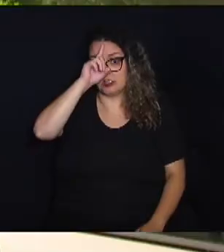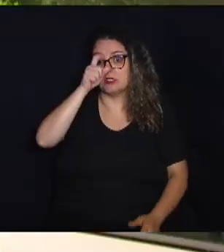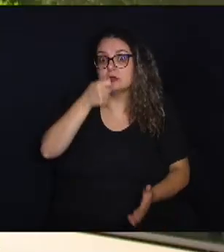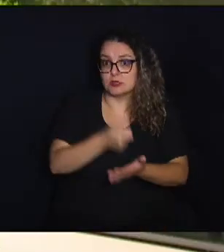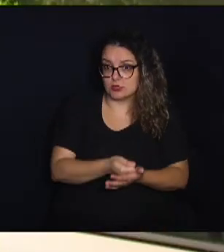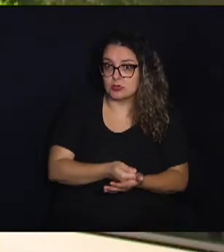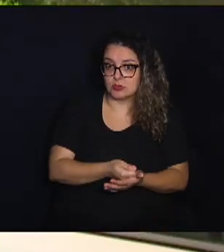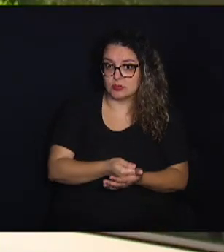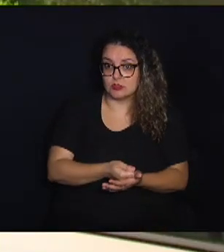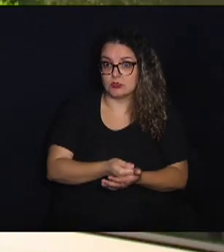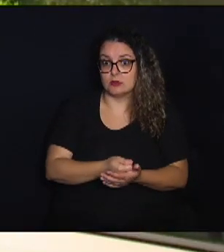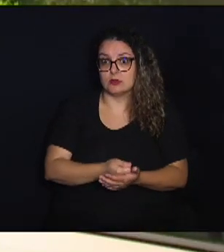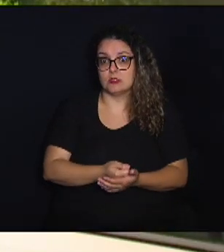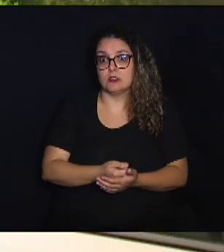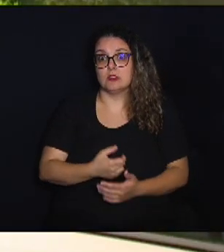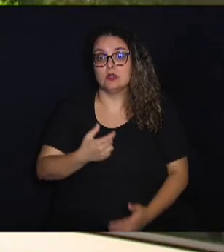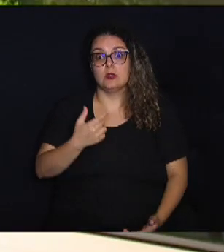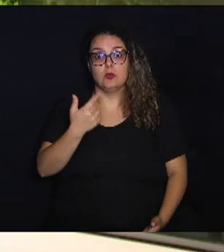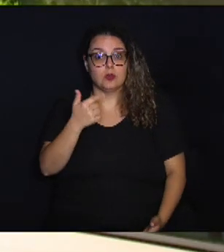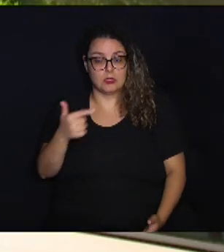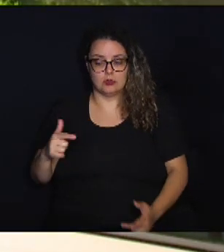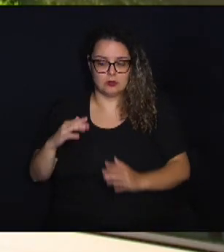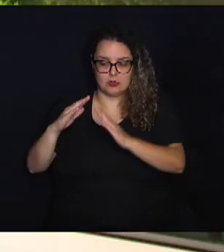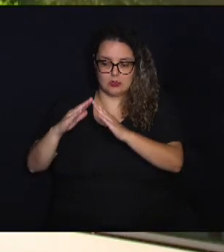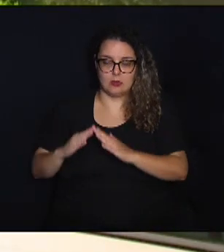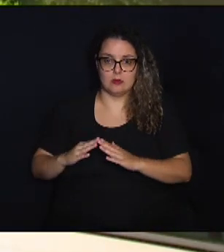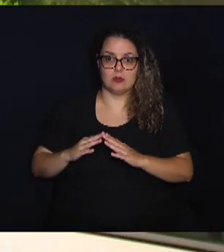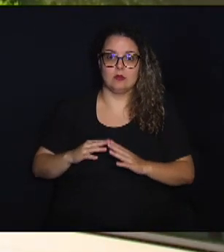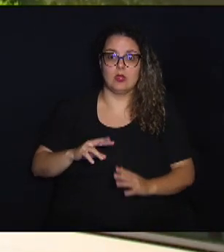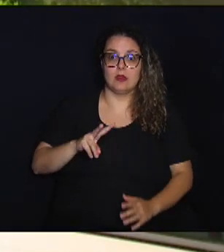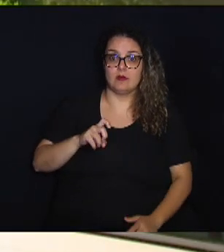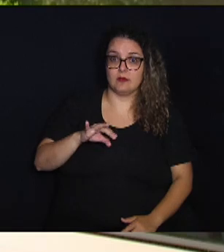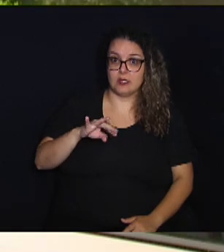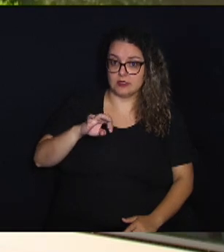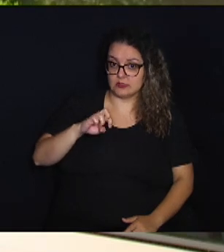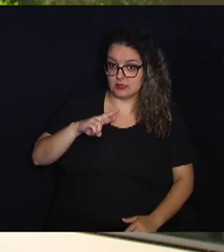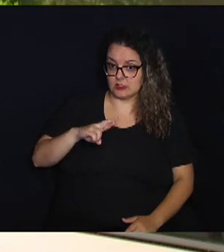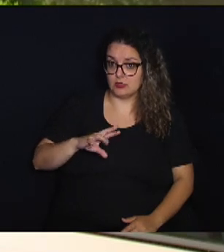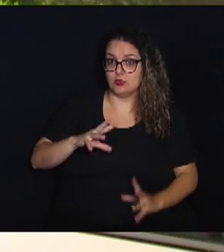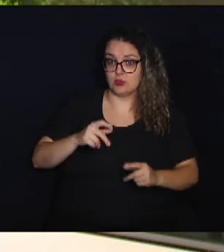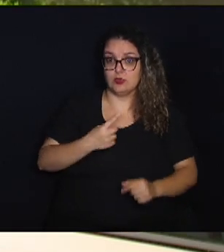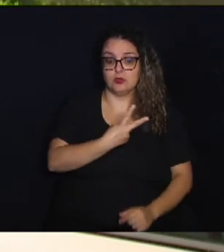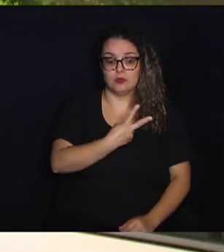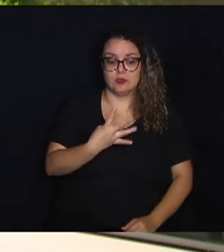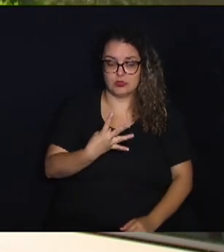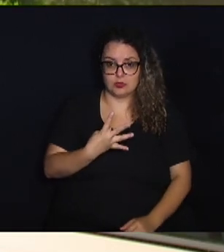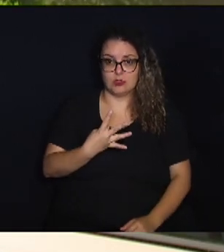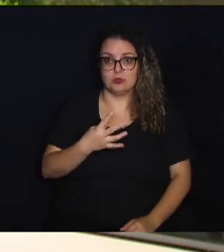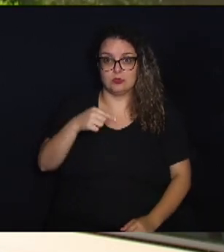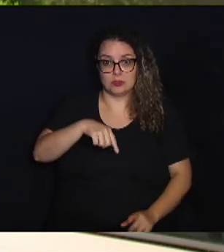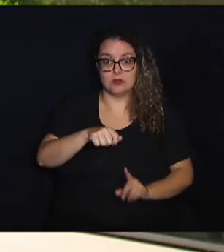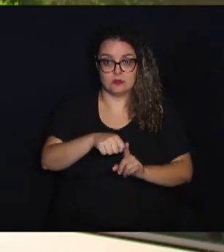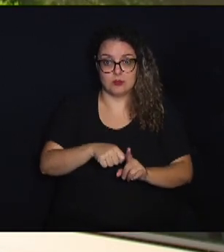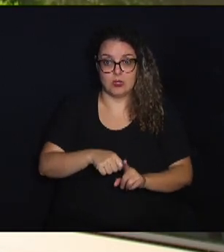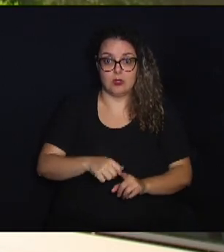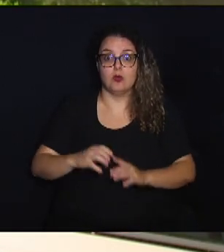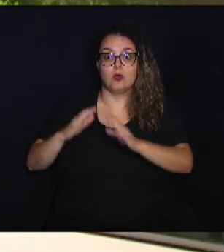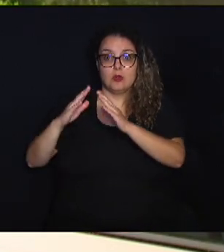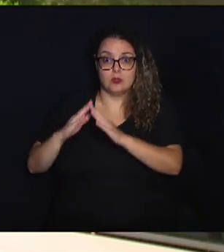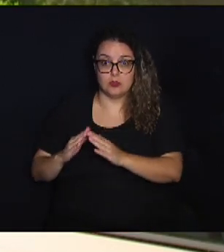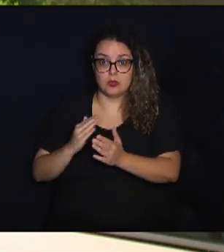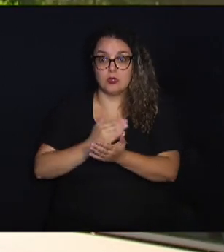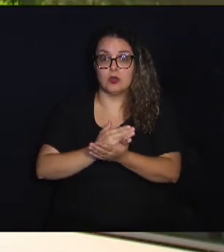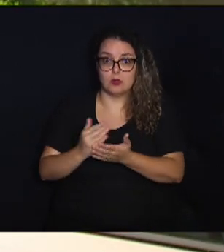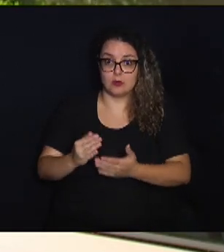definidas. O IPTU não residencial vai vencer todo dia 24 a partir desse mês. O IPTU residencial começa